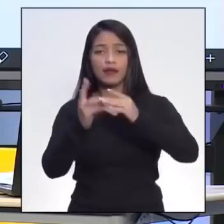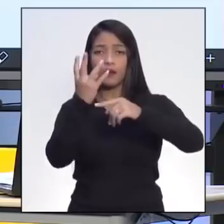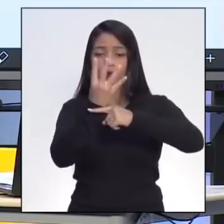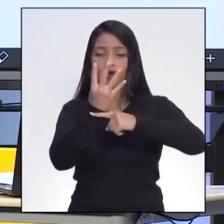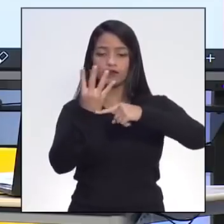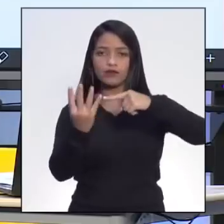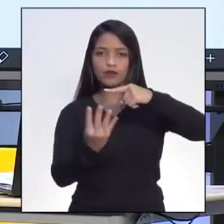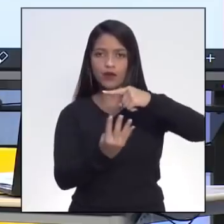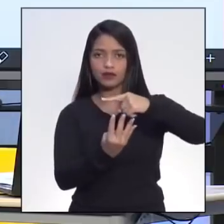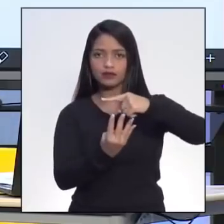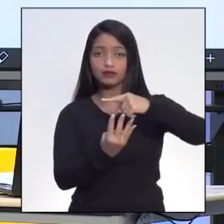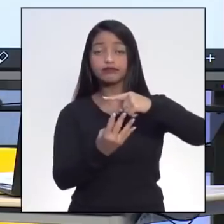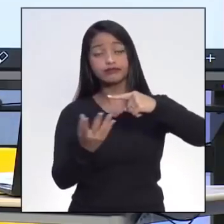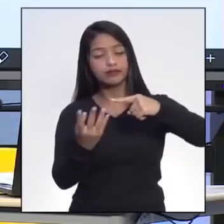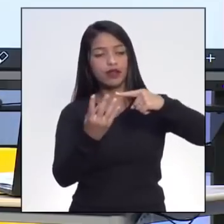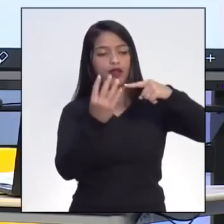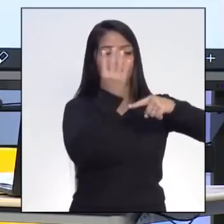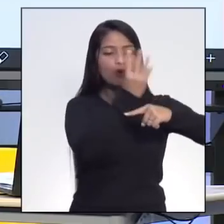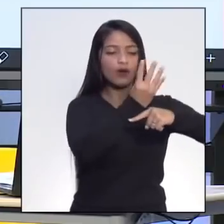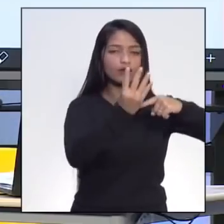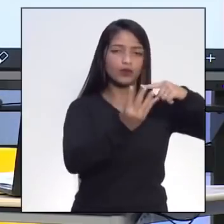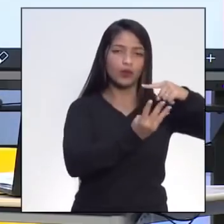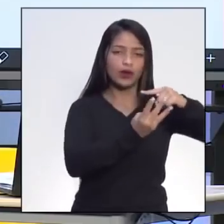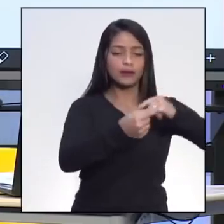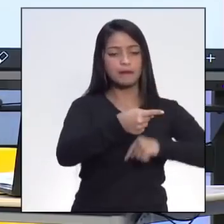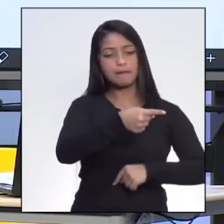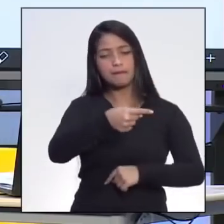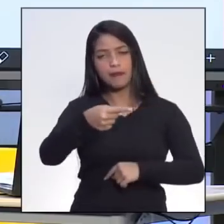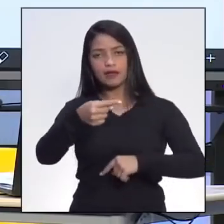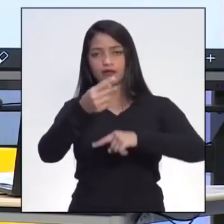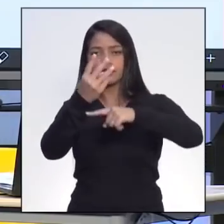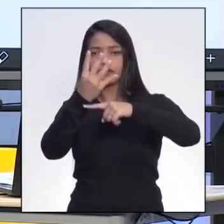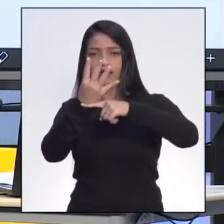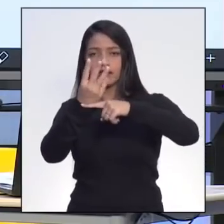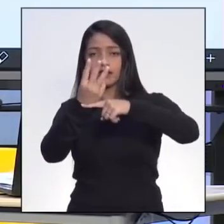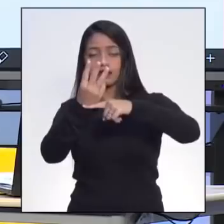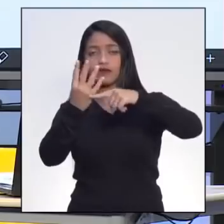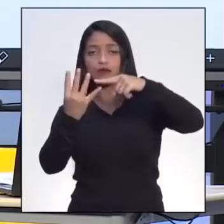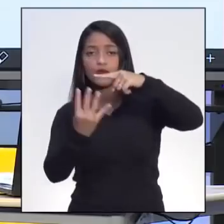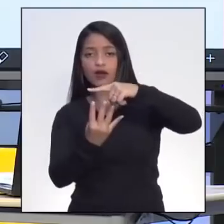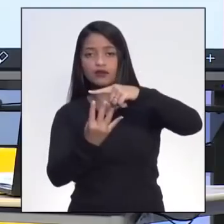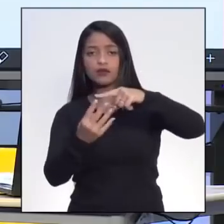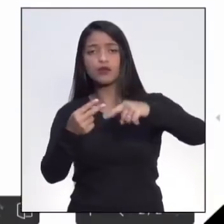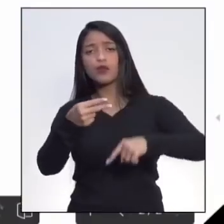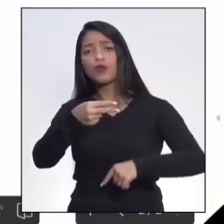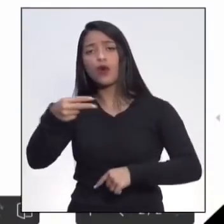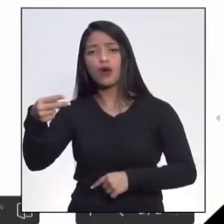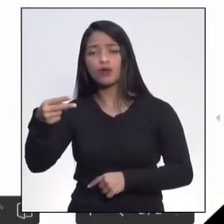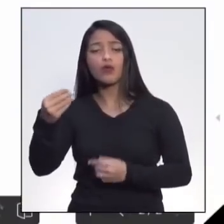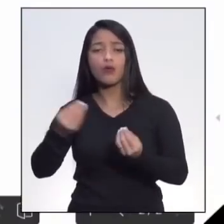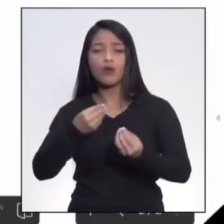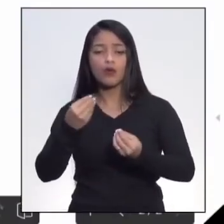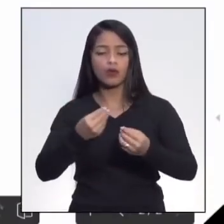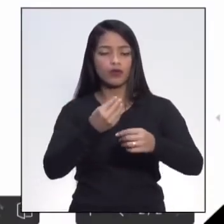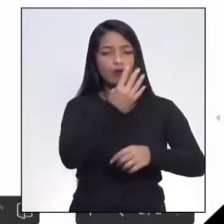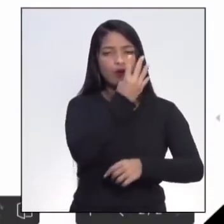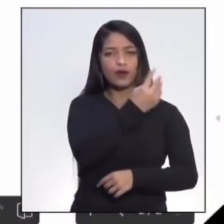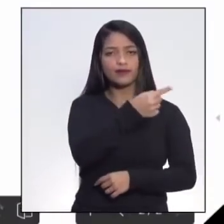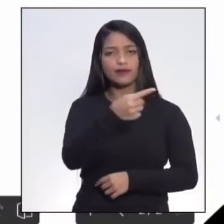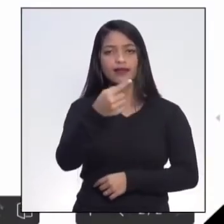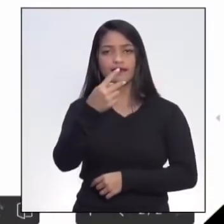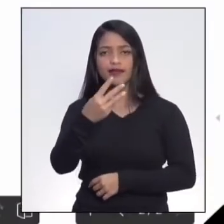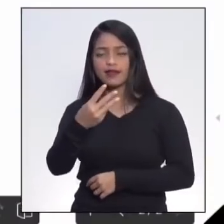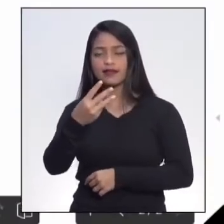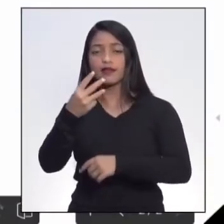4/4 menos 3/4, 4 tira 3, 1, 4 eu mantenho porque